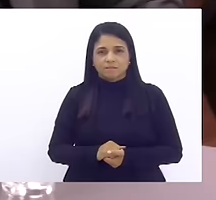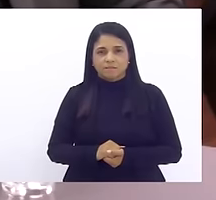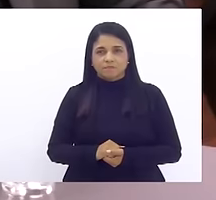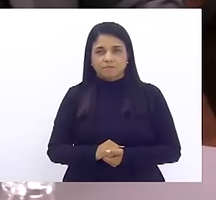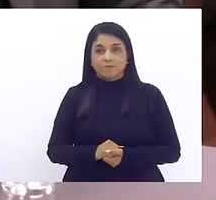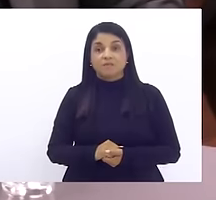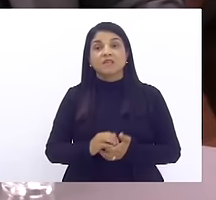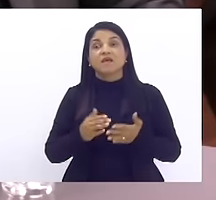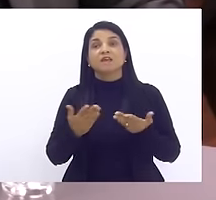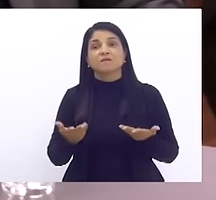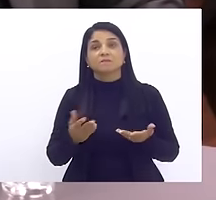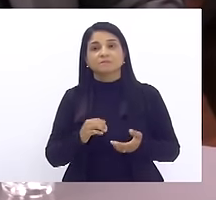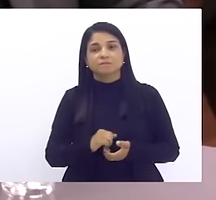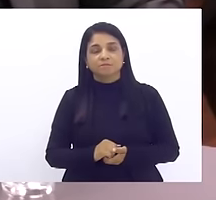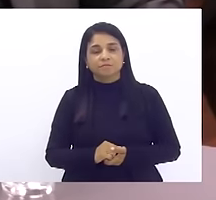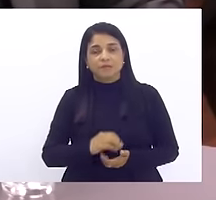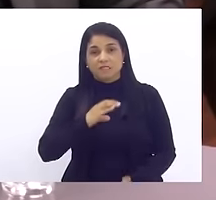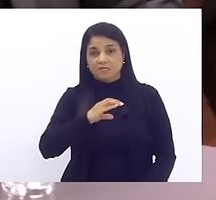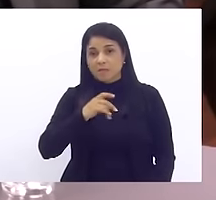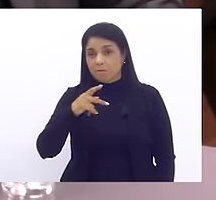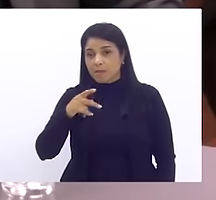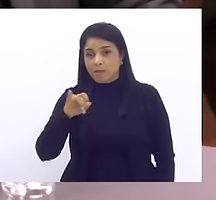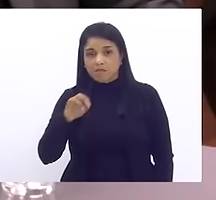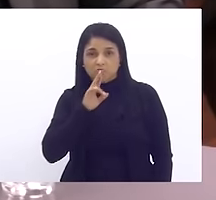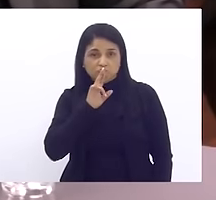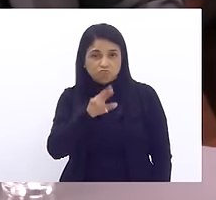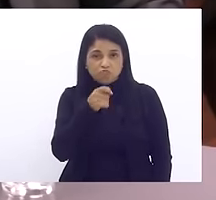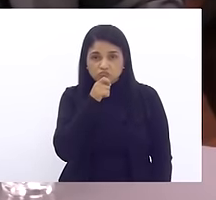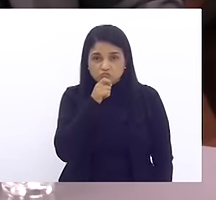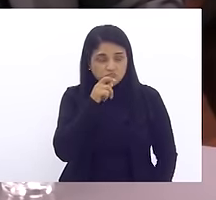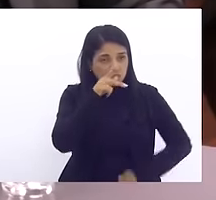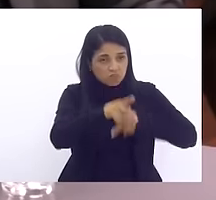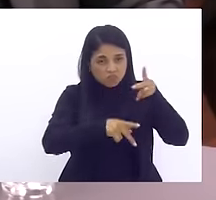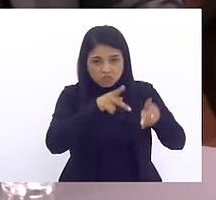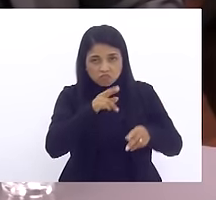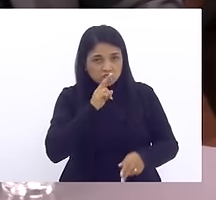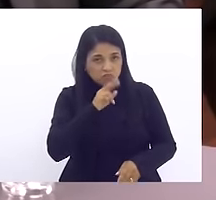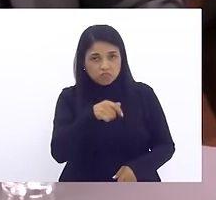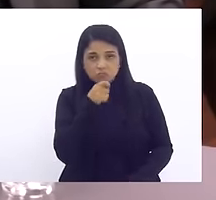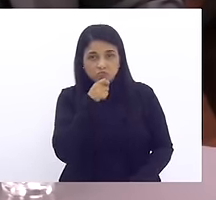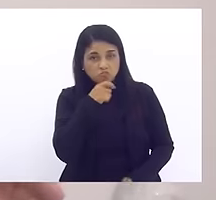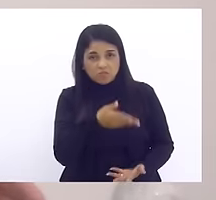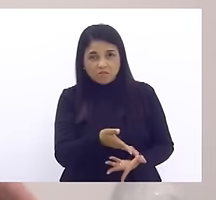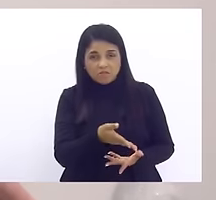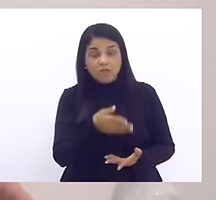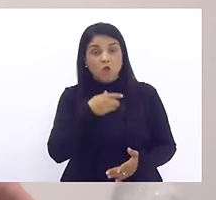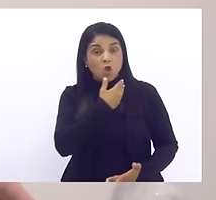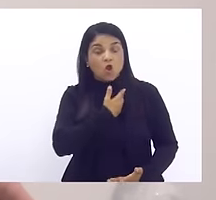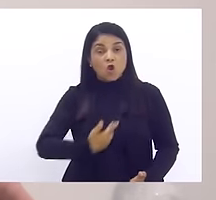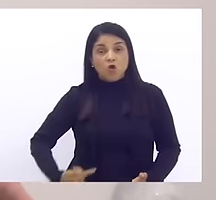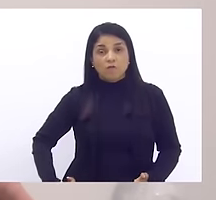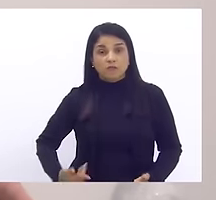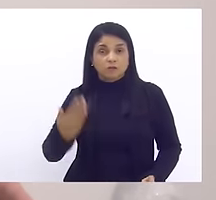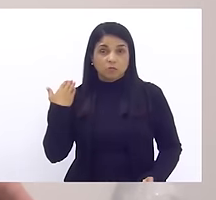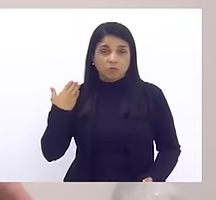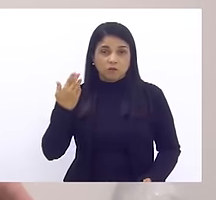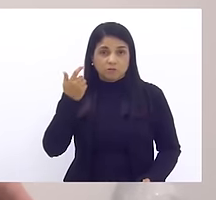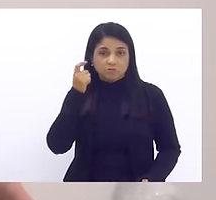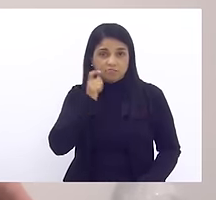E aí a CPI fica sem resposta a população sem resposta nós tivemos um governador